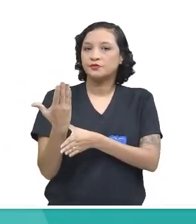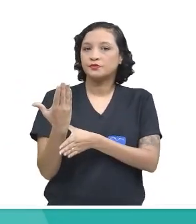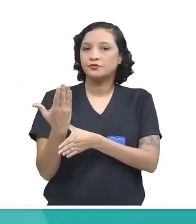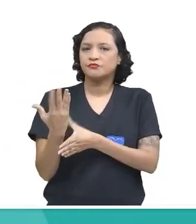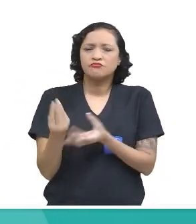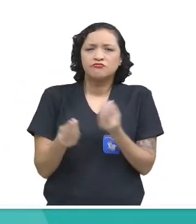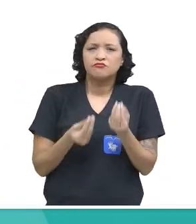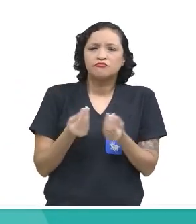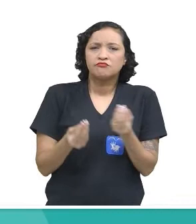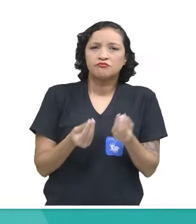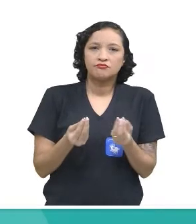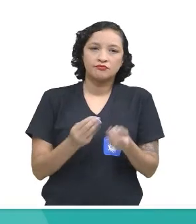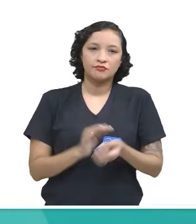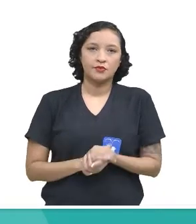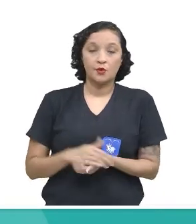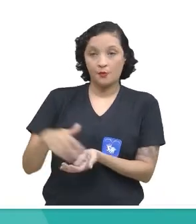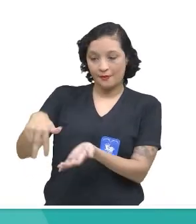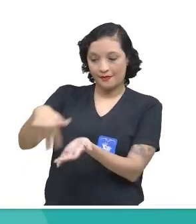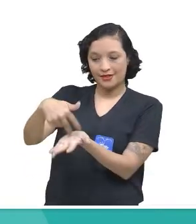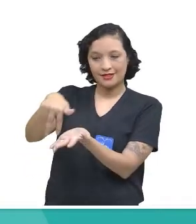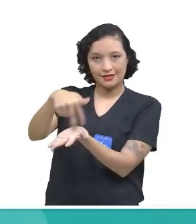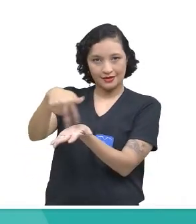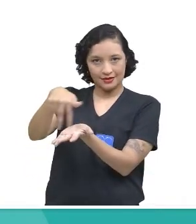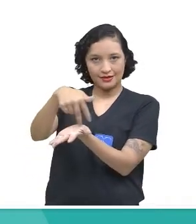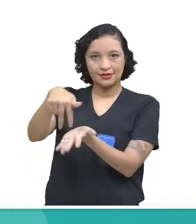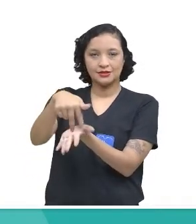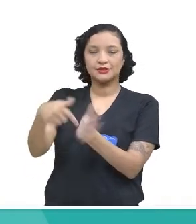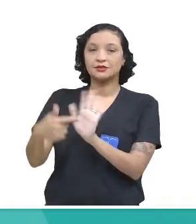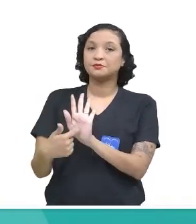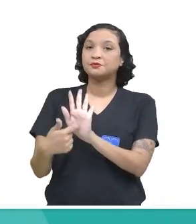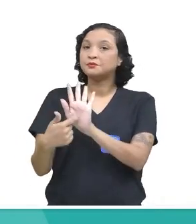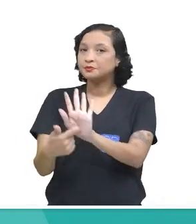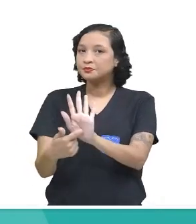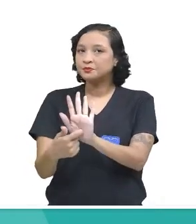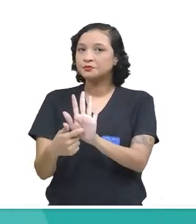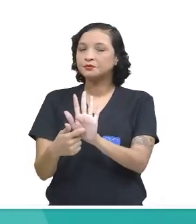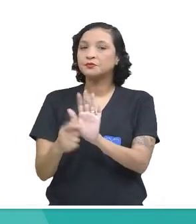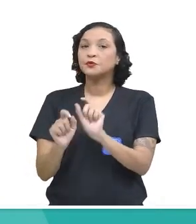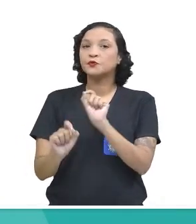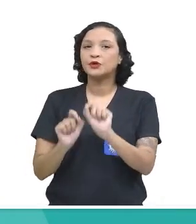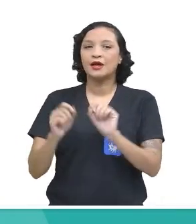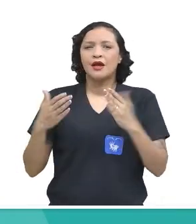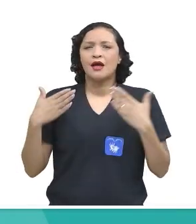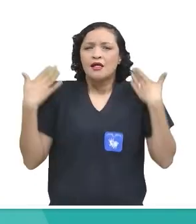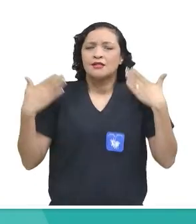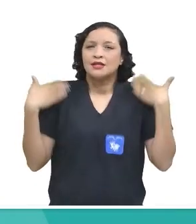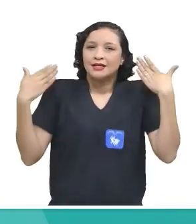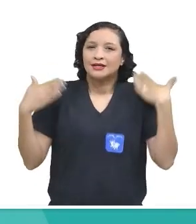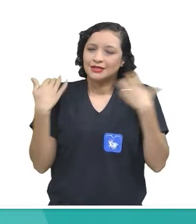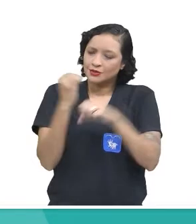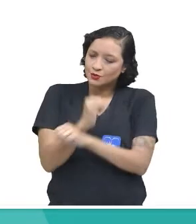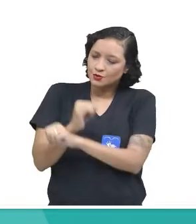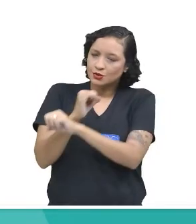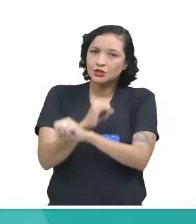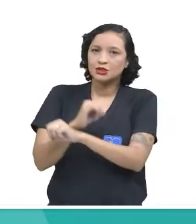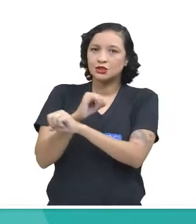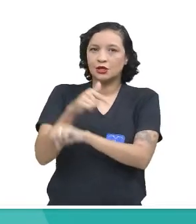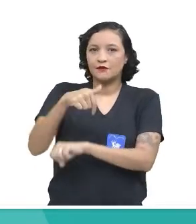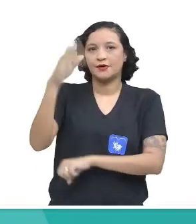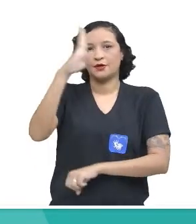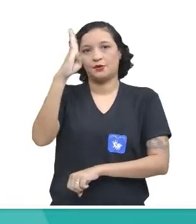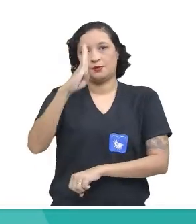como uma dança que representava a alegria dos escravos no Brasil